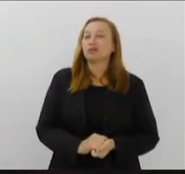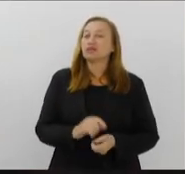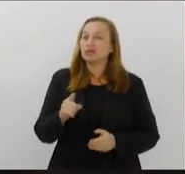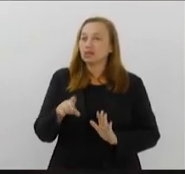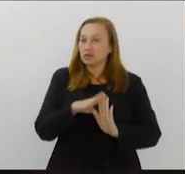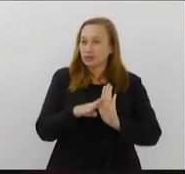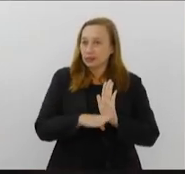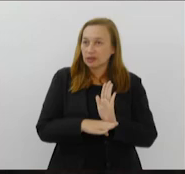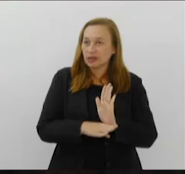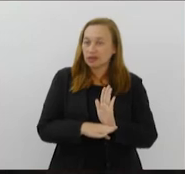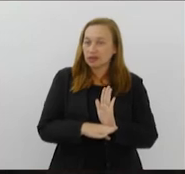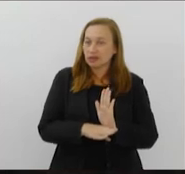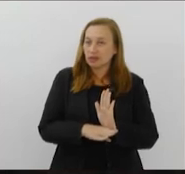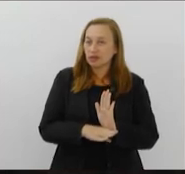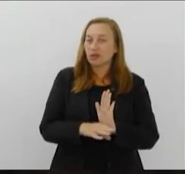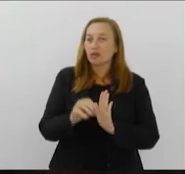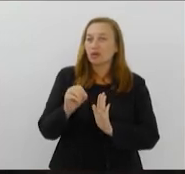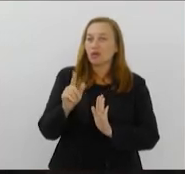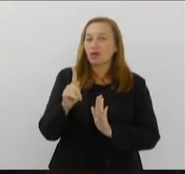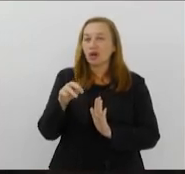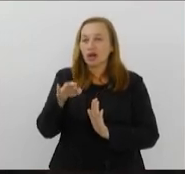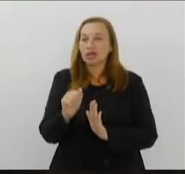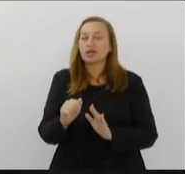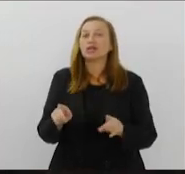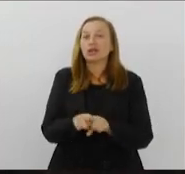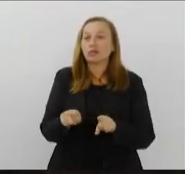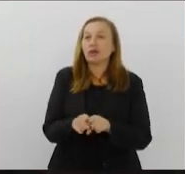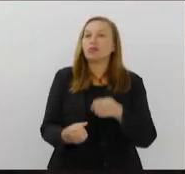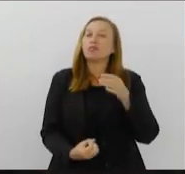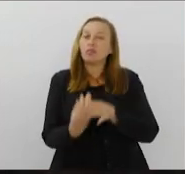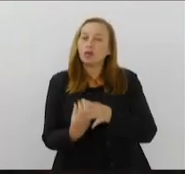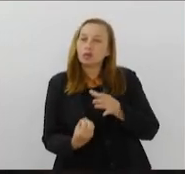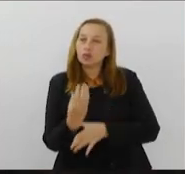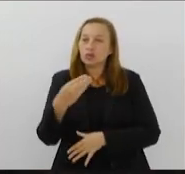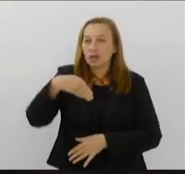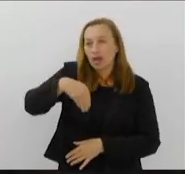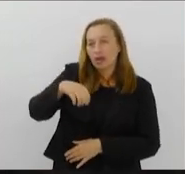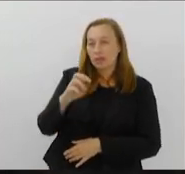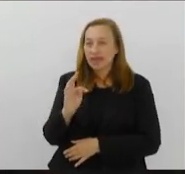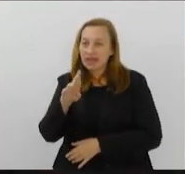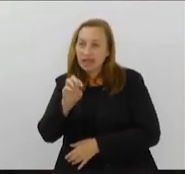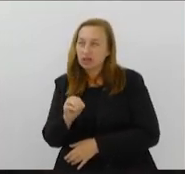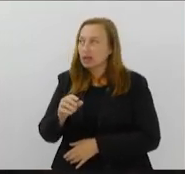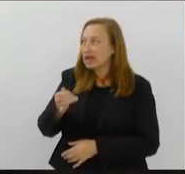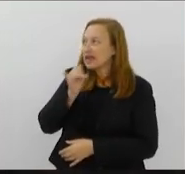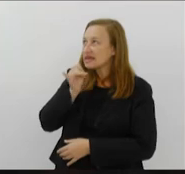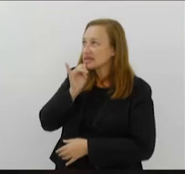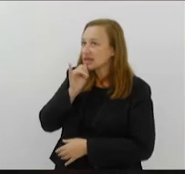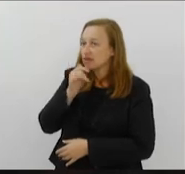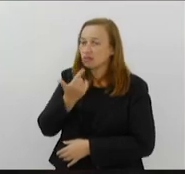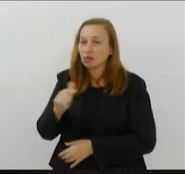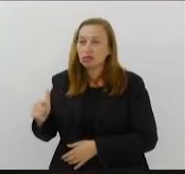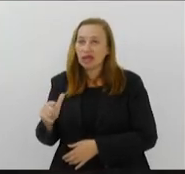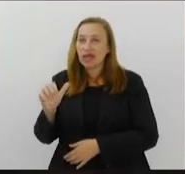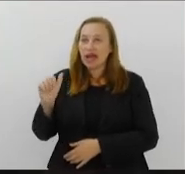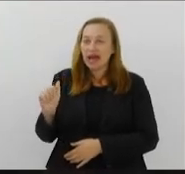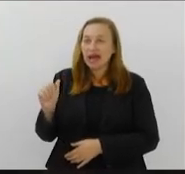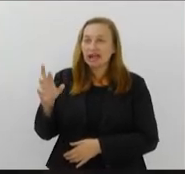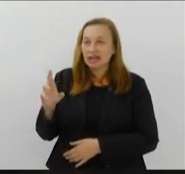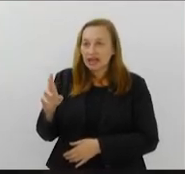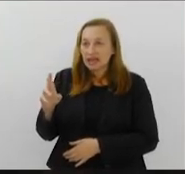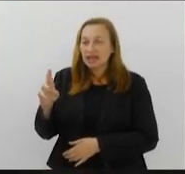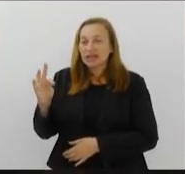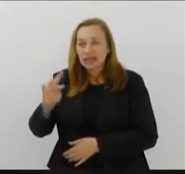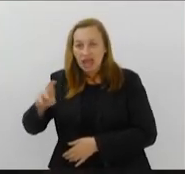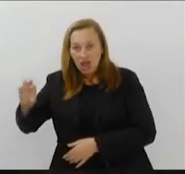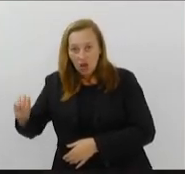da matéria orgânica, ela também produz muito metano. Então, quando a gente não tem, por exemplo, aterros sanitários adequados, né, que